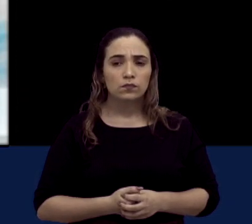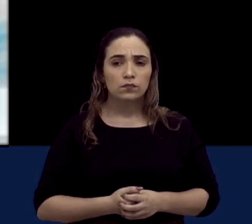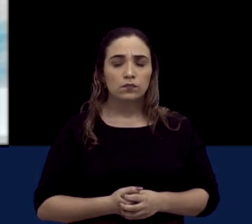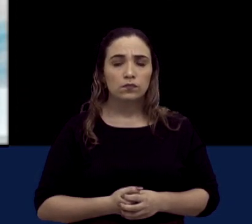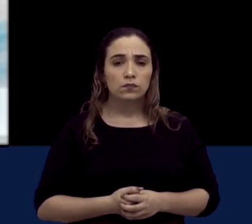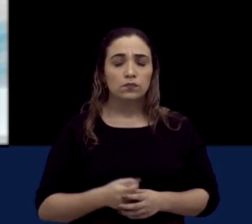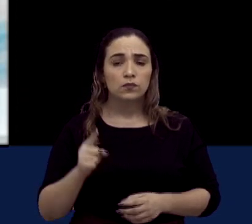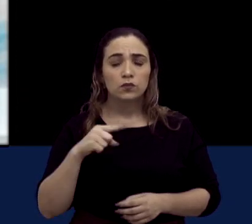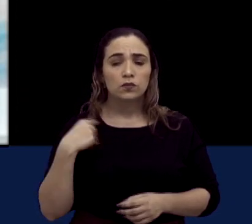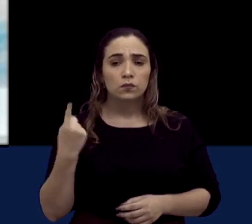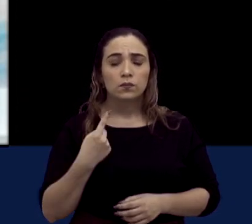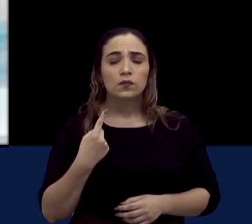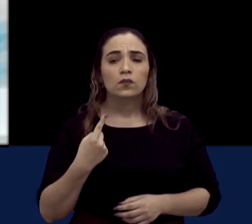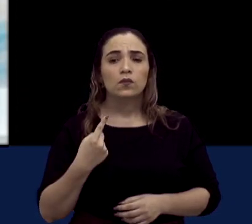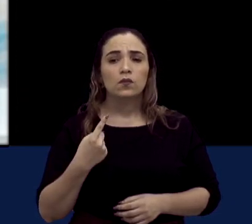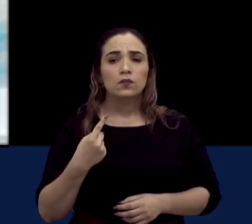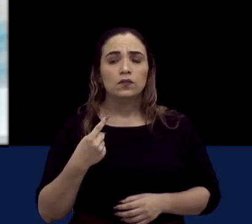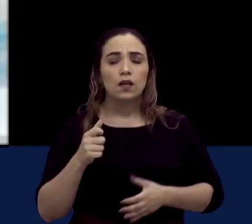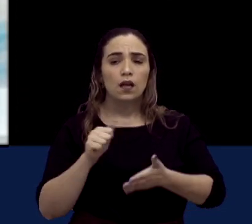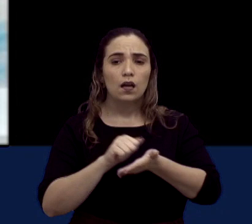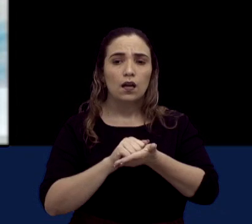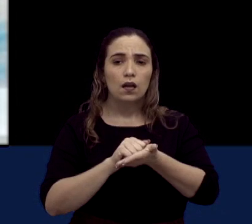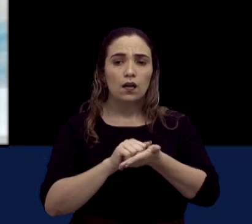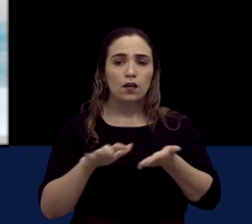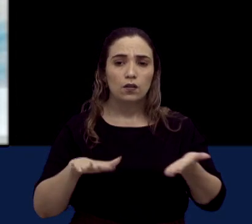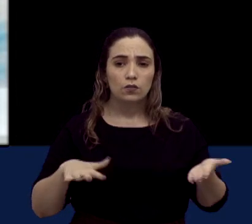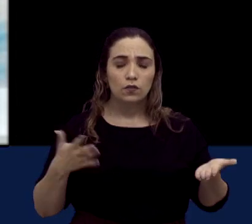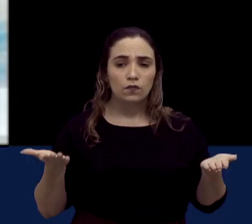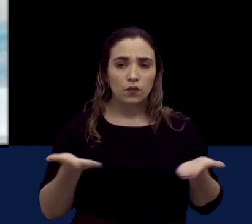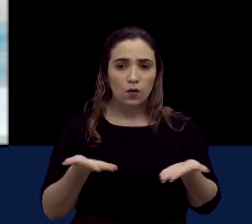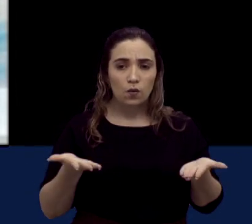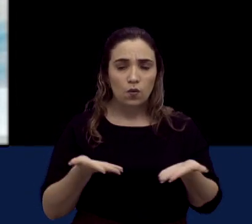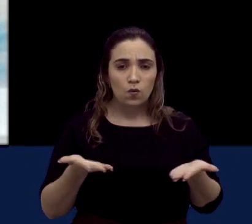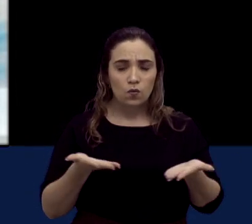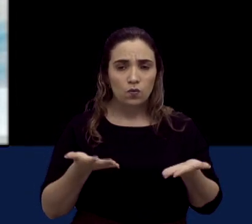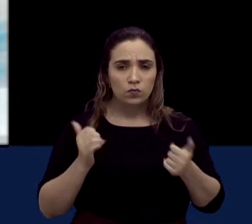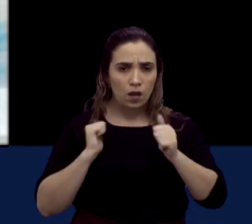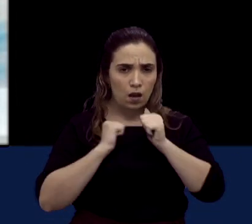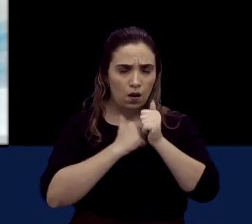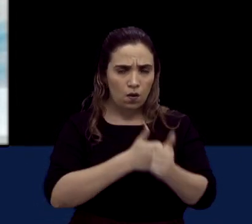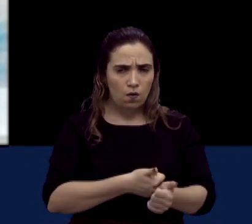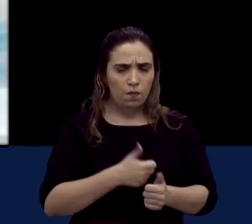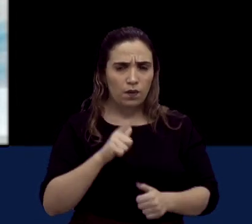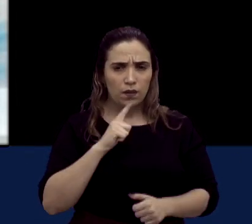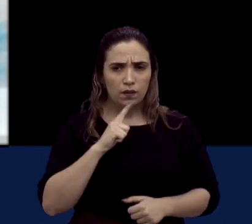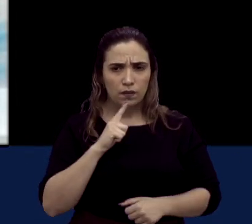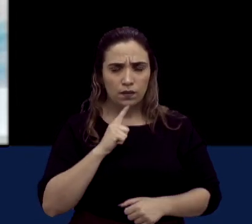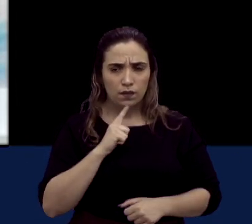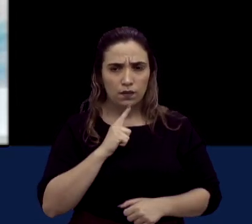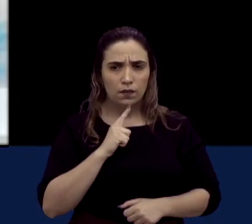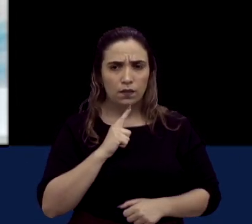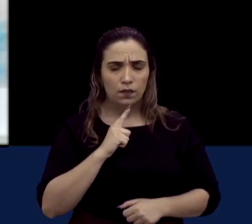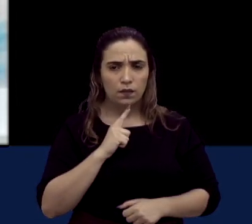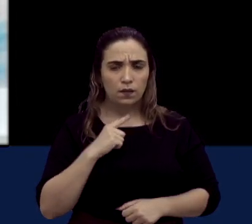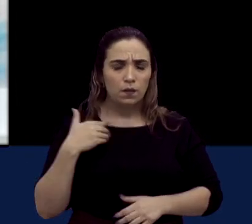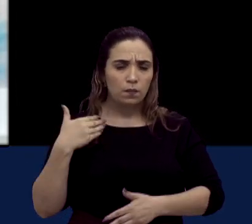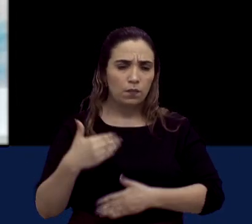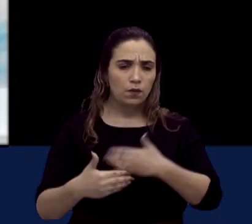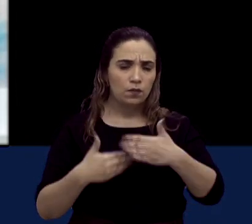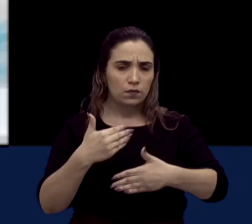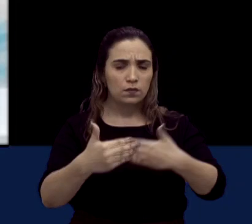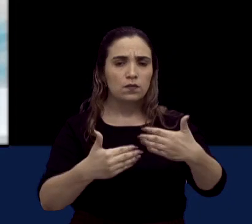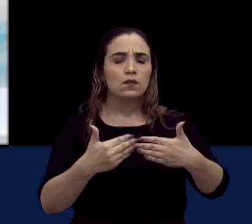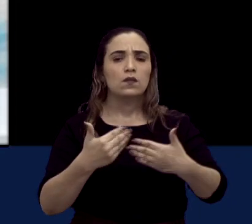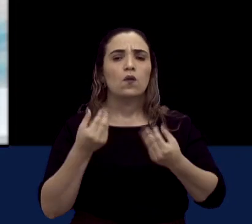as minhas atividades que eu faço hoje, eu acompanho até o fim do processo para